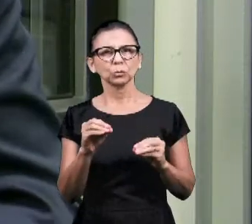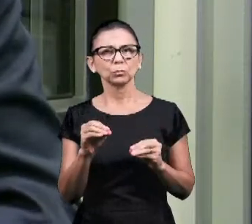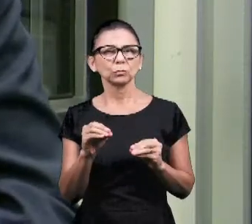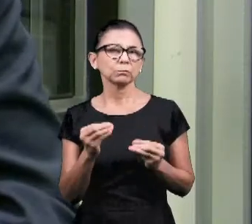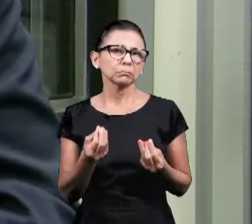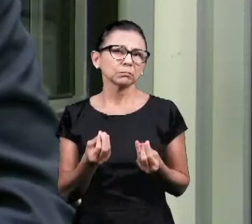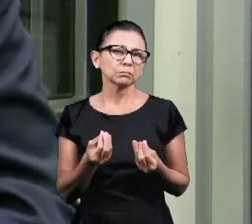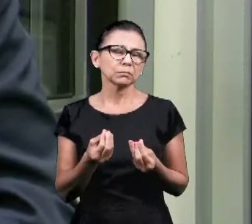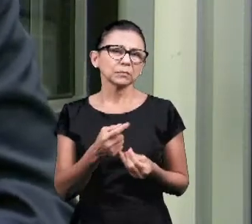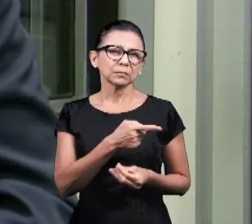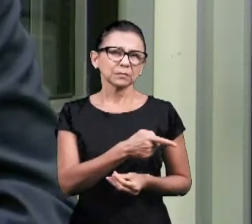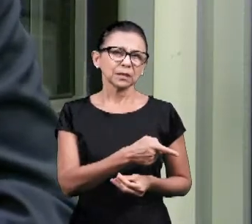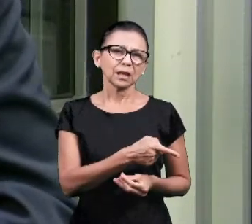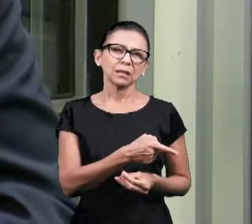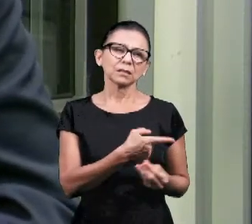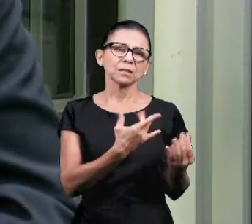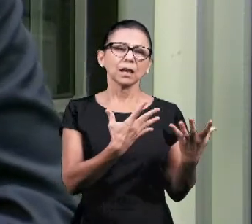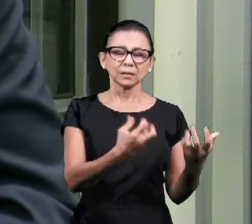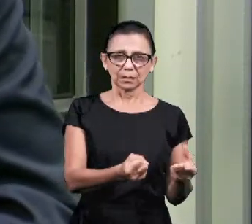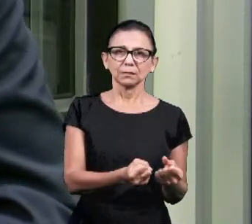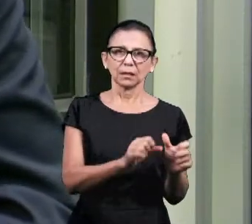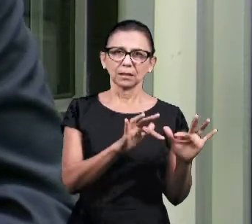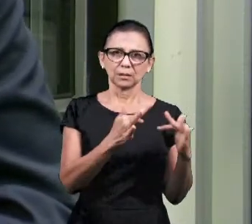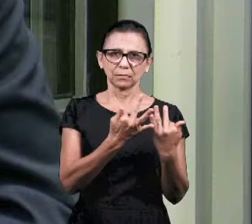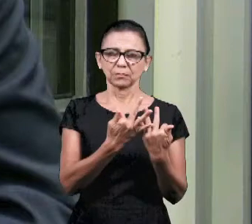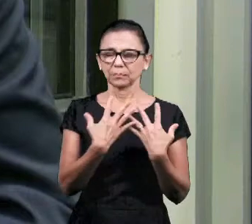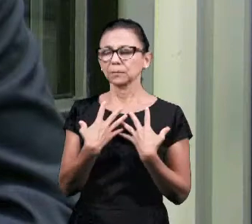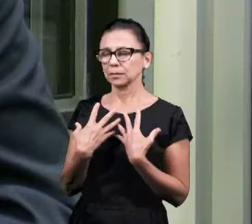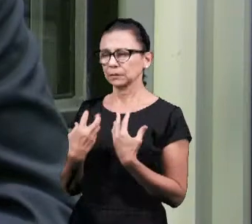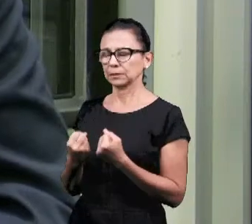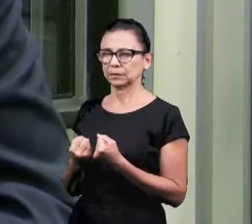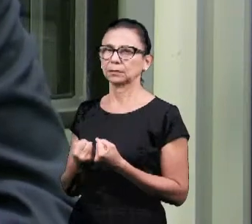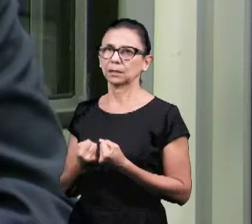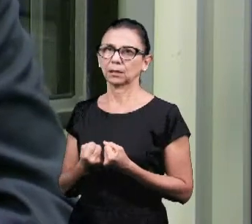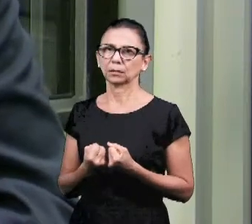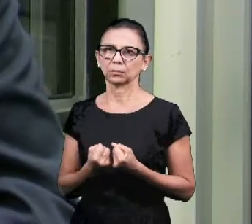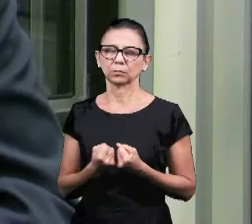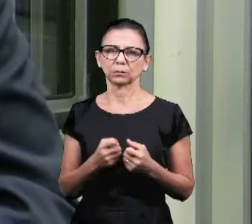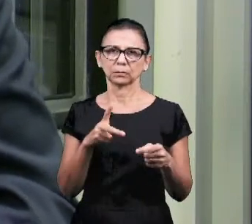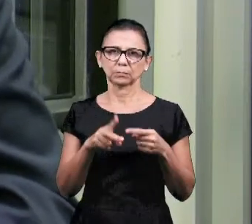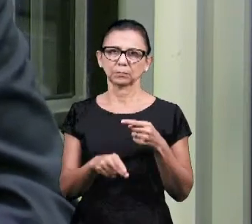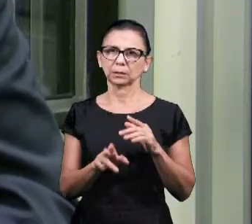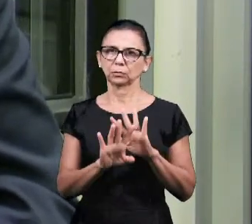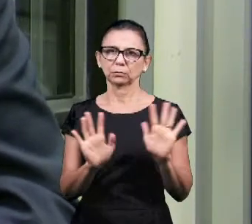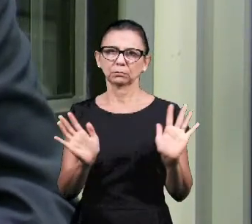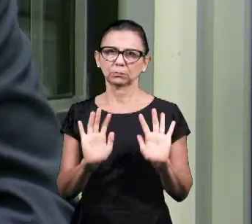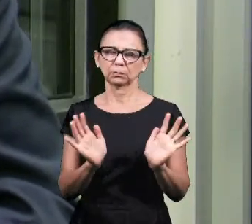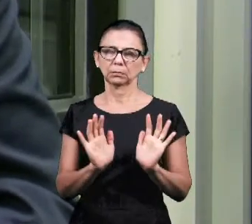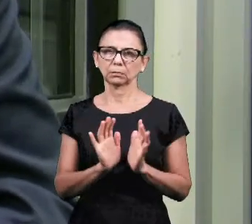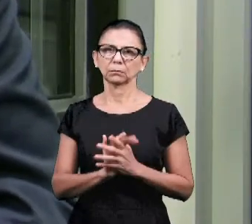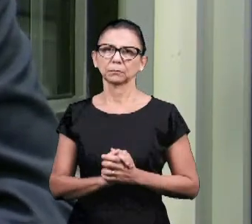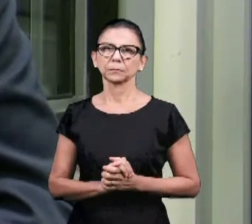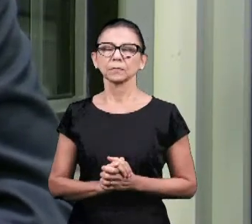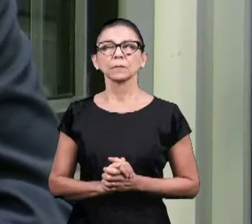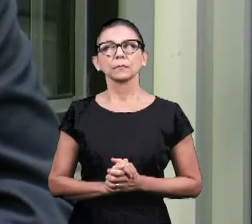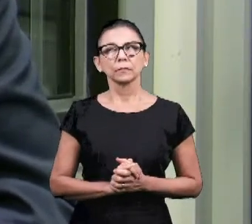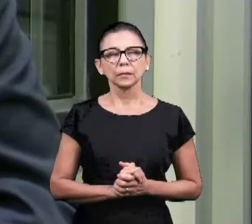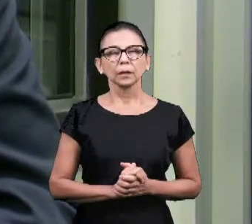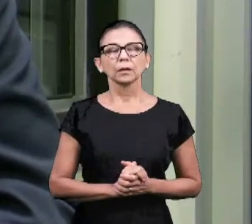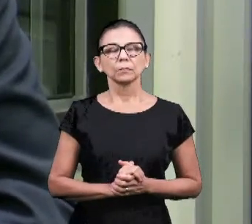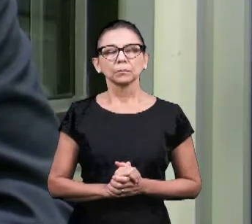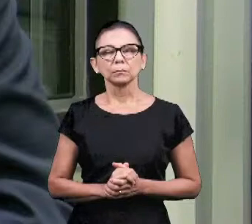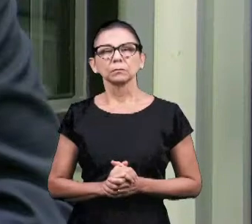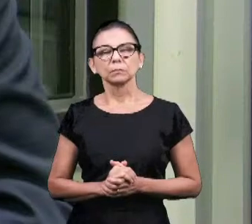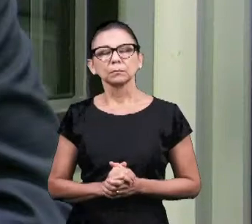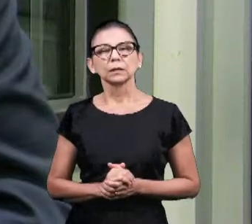costume deles, e não houve mais dificuldade. Mas Deus nos deu uma vitória muito grande quando ele salvou o nosso